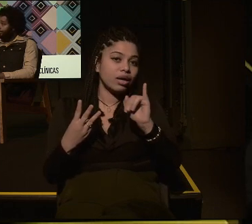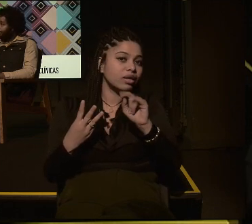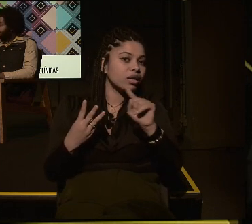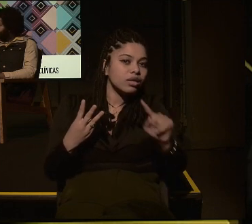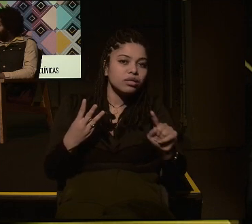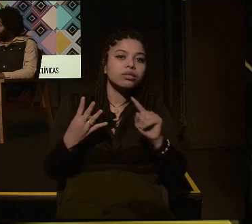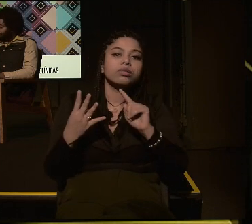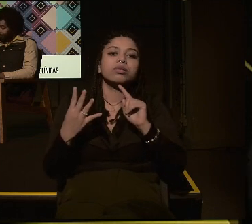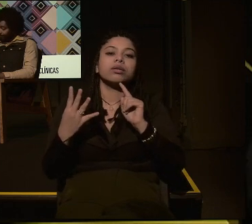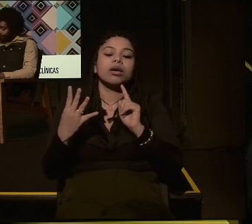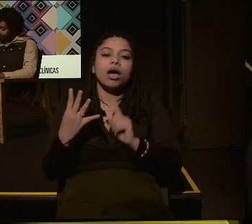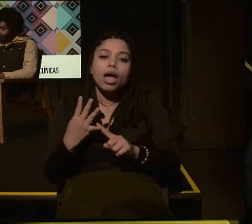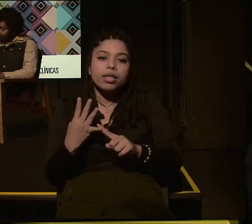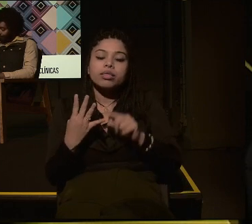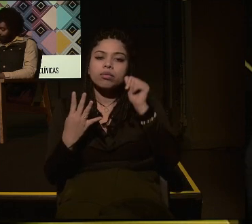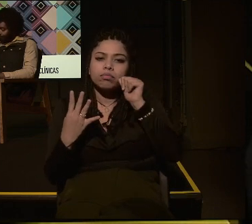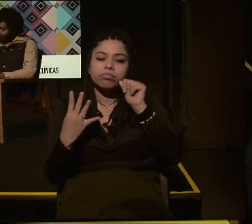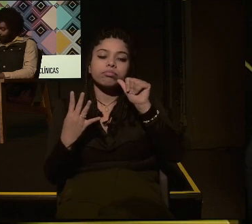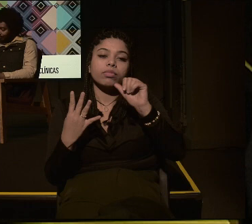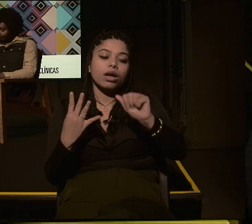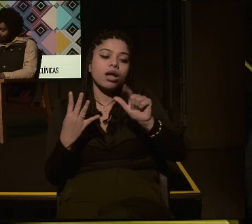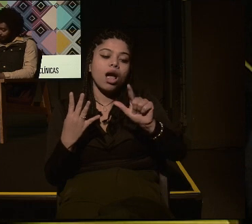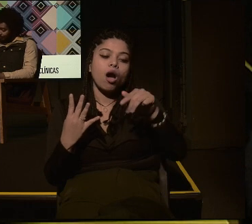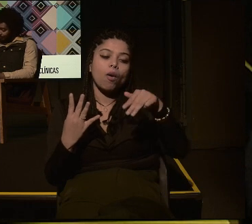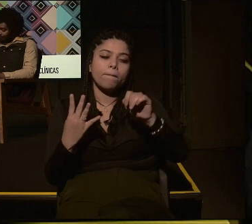que foram pensando